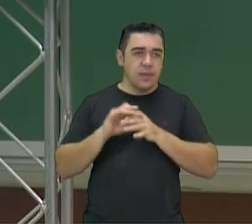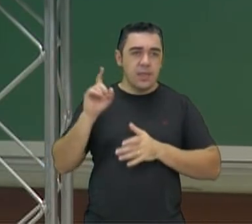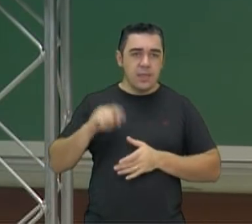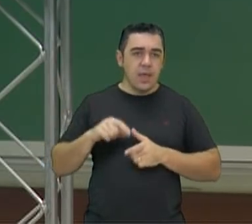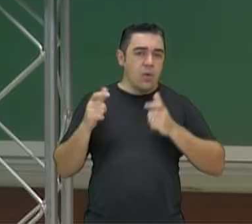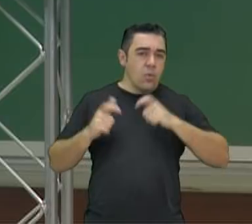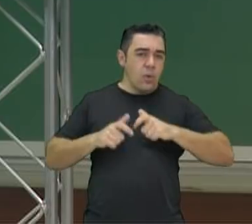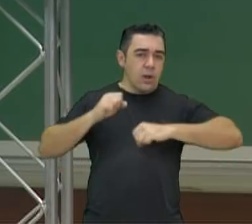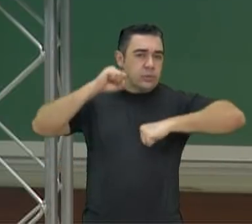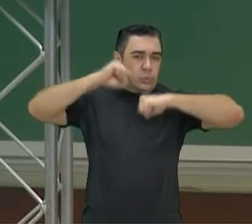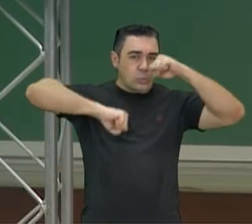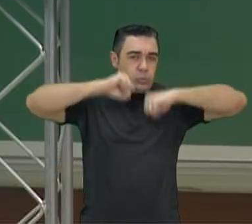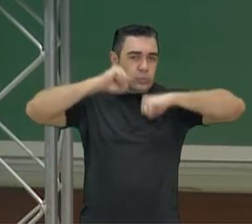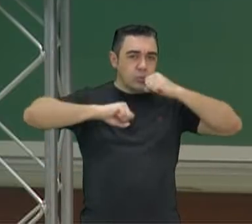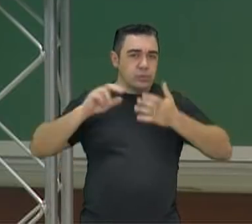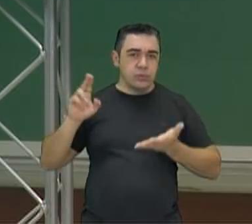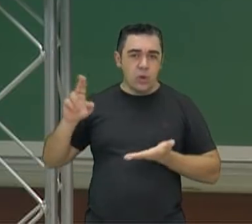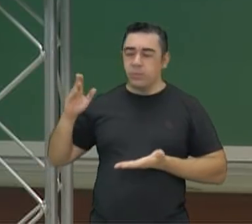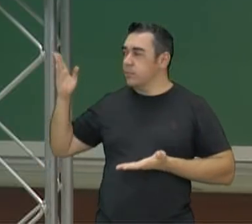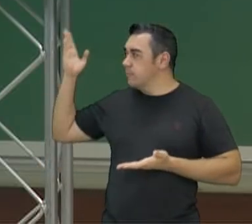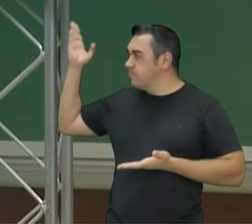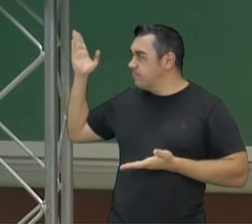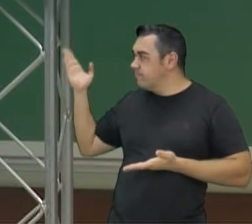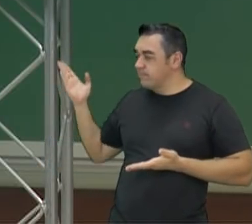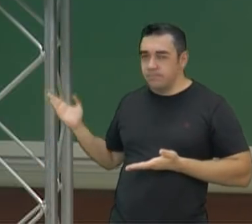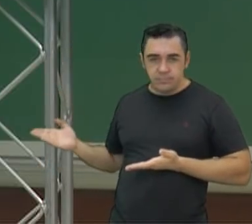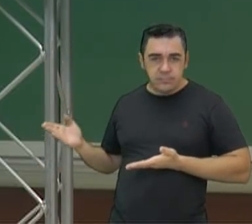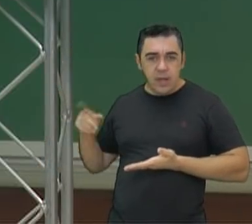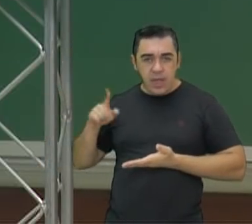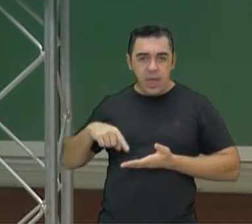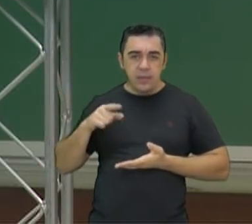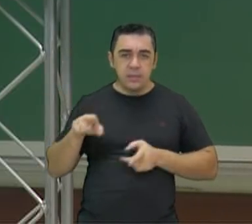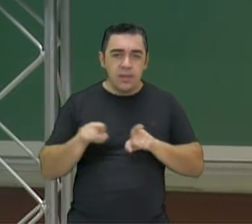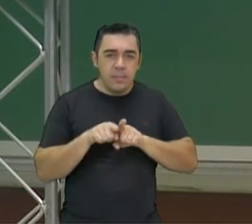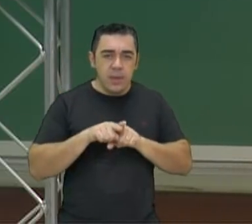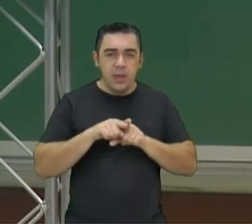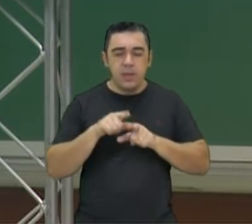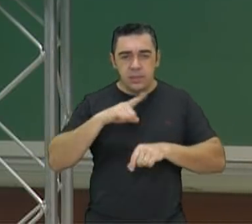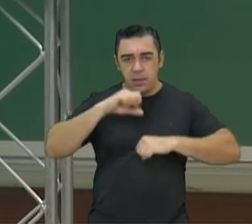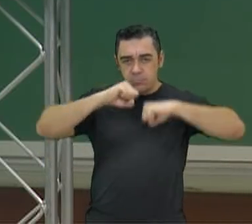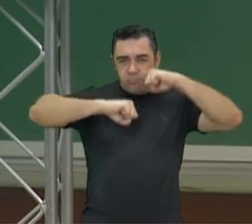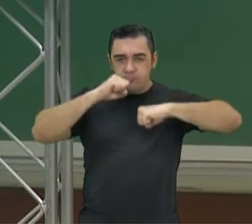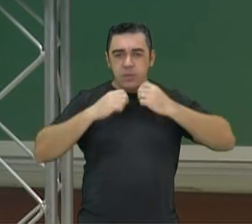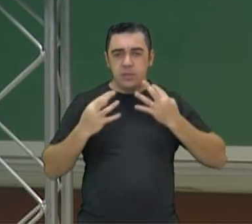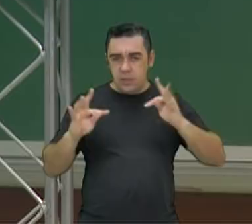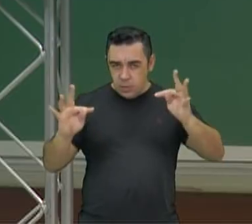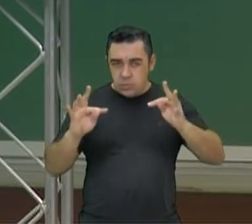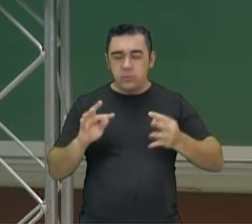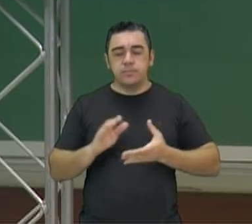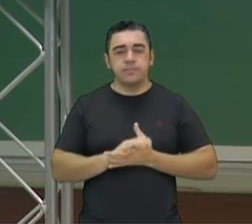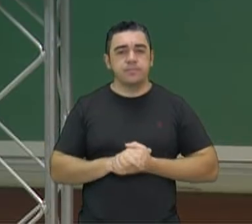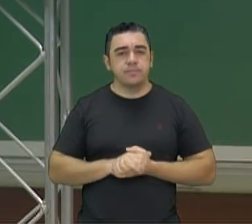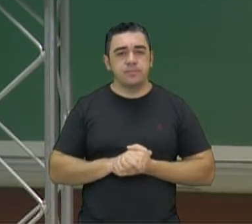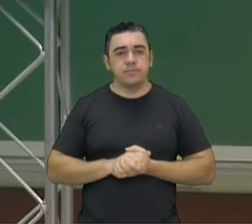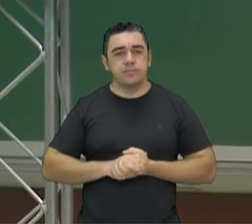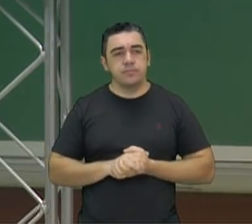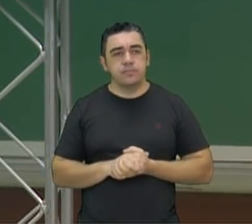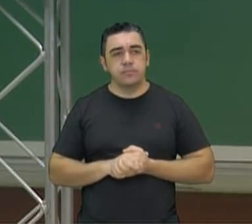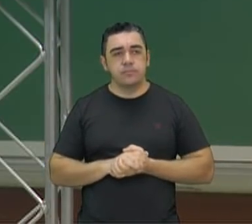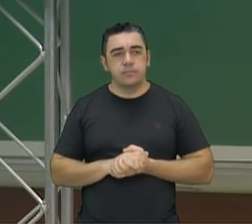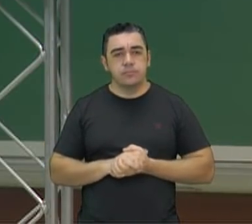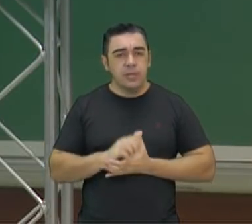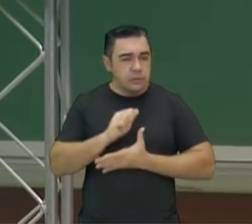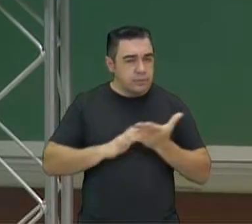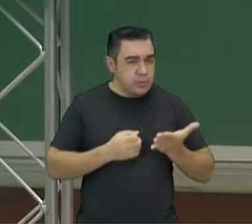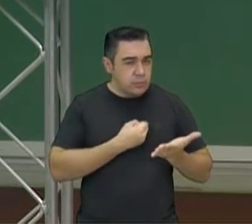parque industrial nesse espaço aí. Também tecnopolos da aeronáutica e da indústria têxtil, beleza?